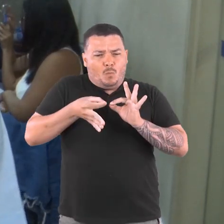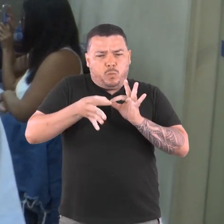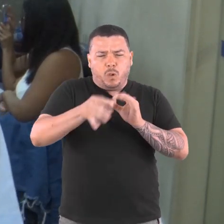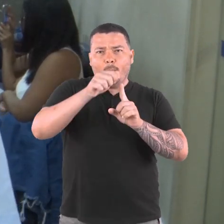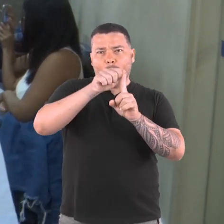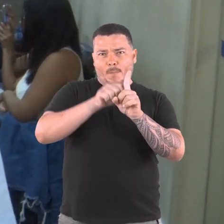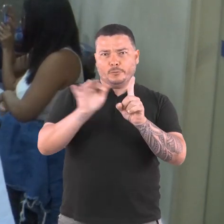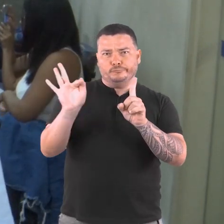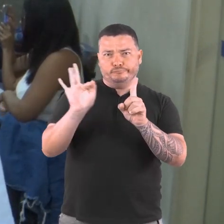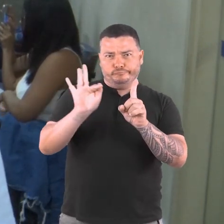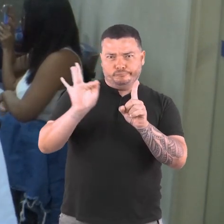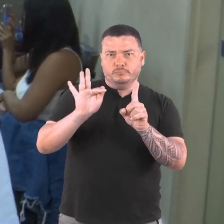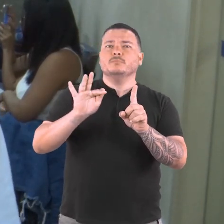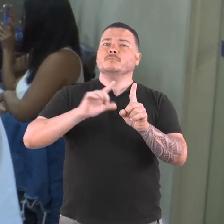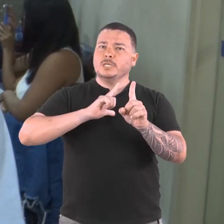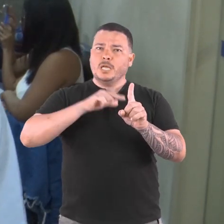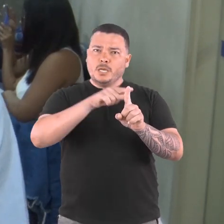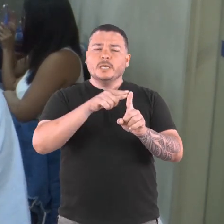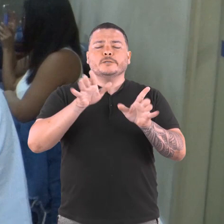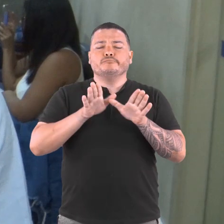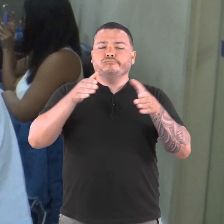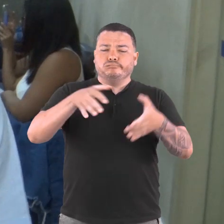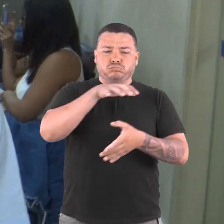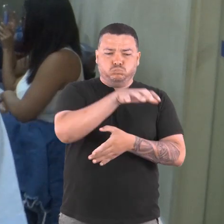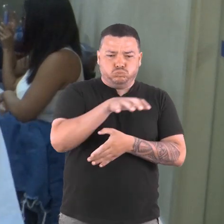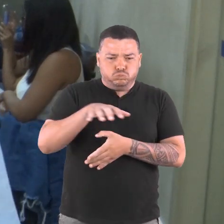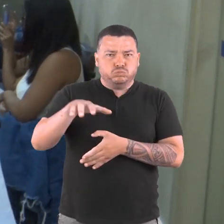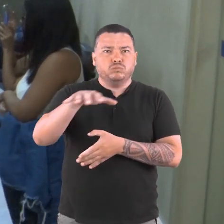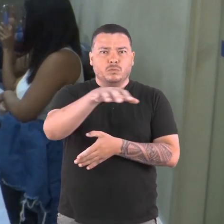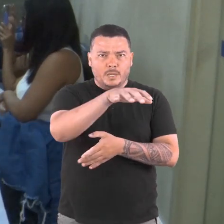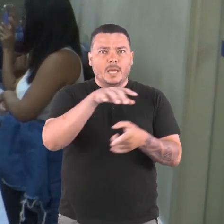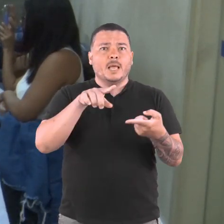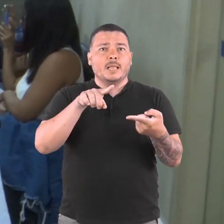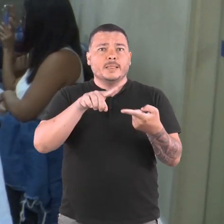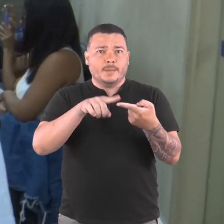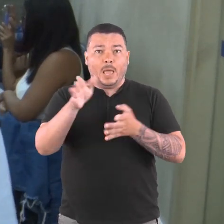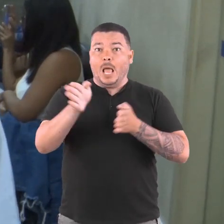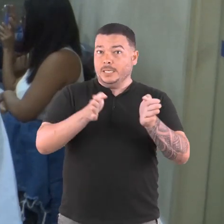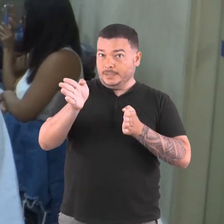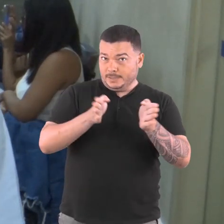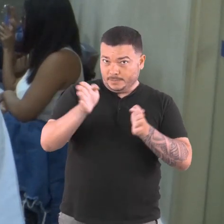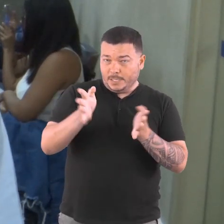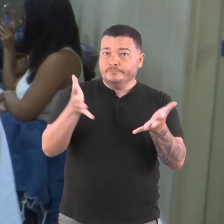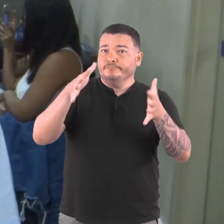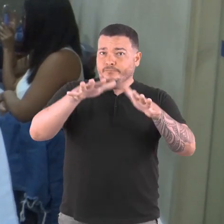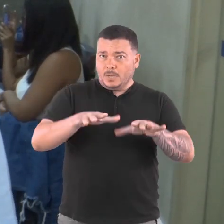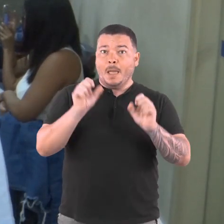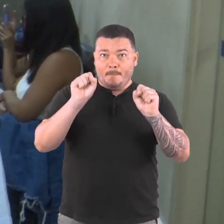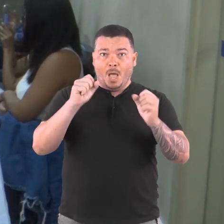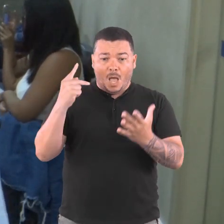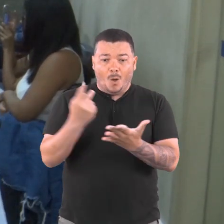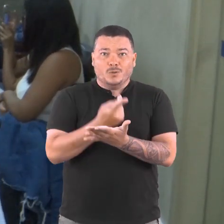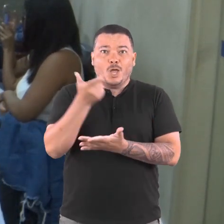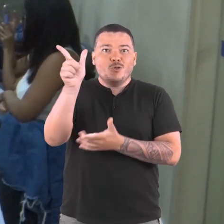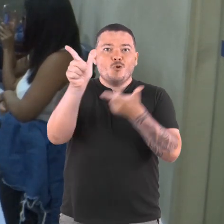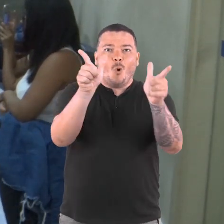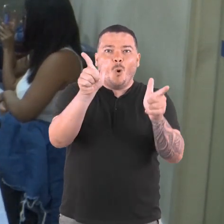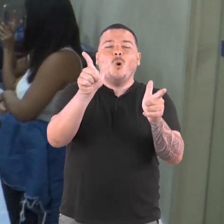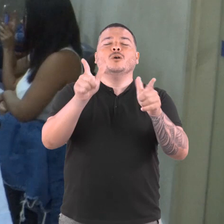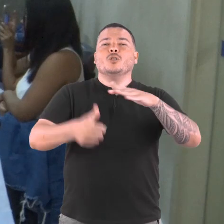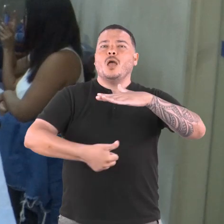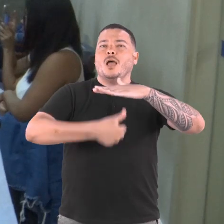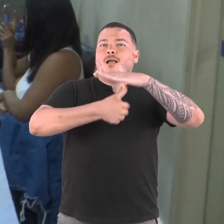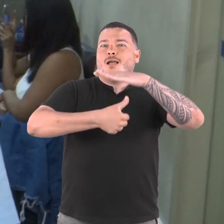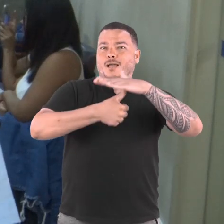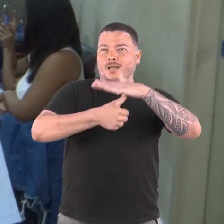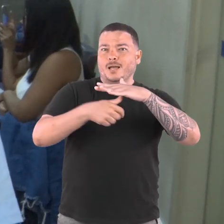ao longo do mês de fevereiro para que esse fórum itinerante de acessibilidade e inclusão possa ocorrer em todos os